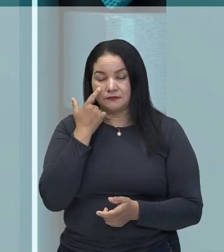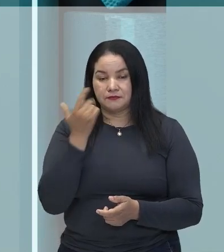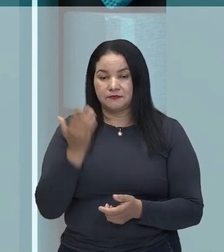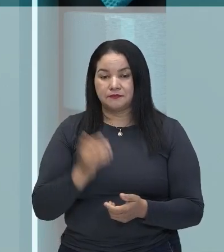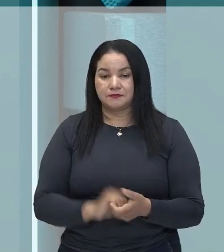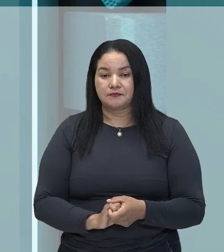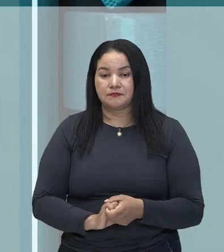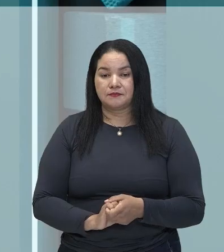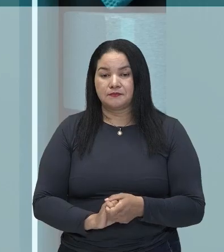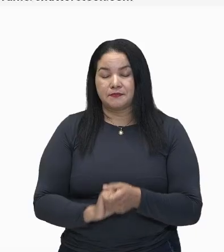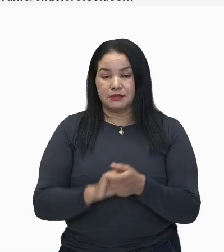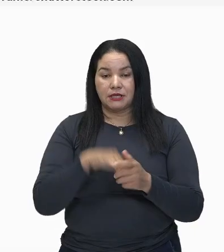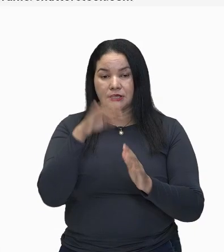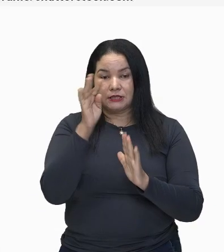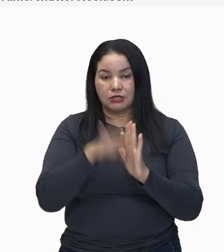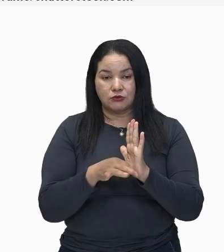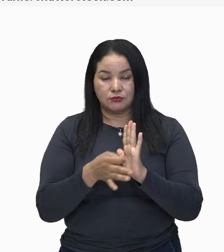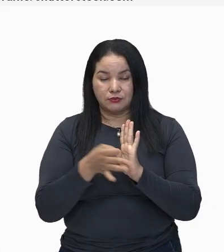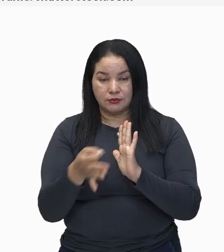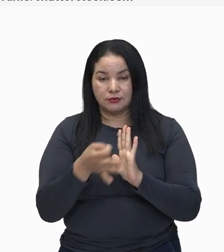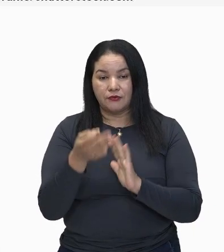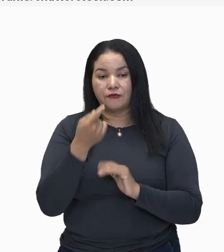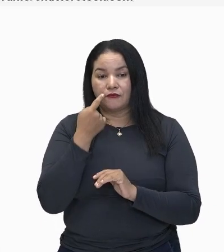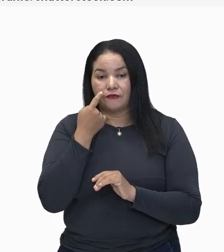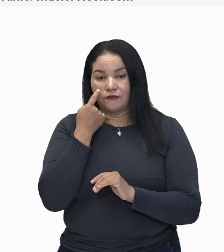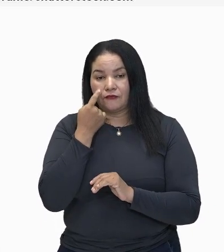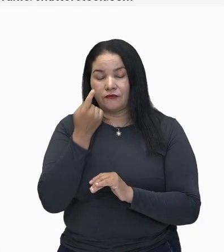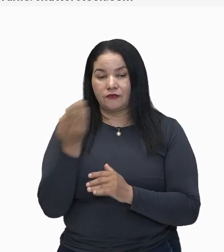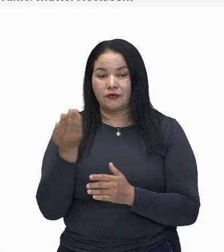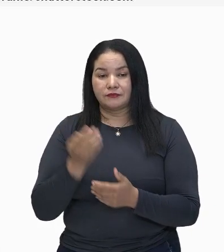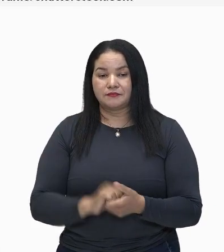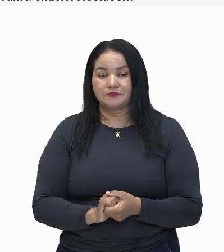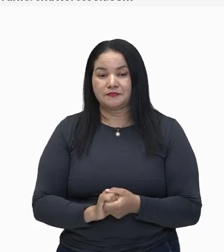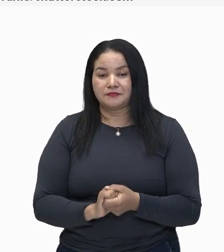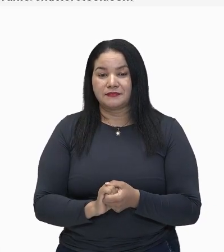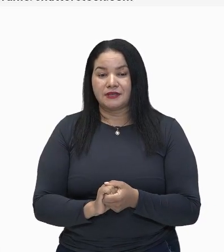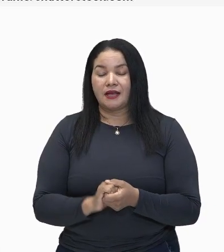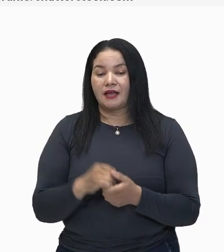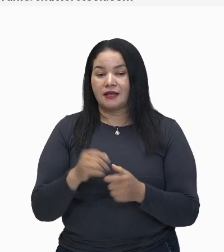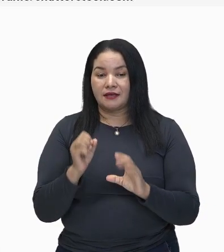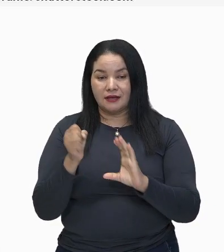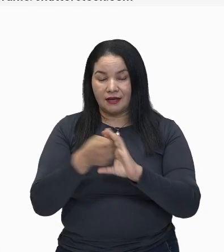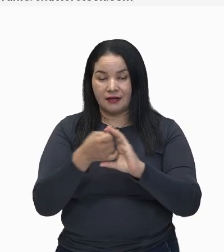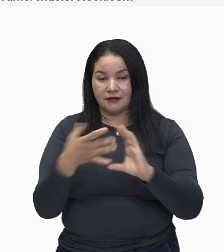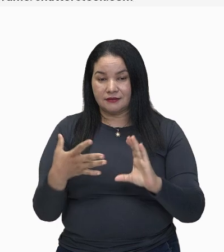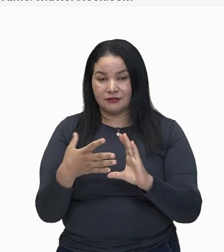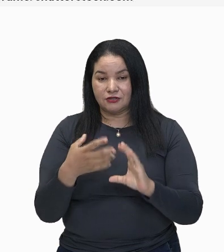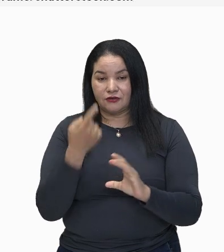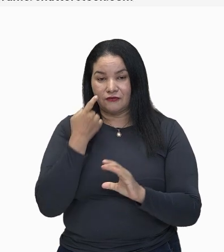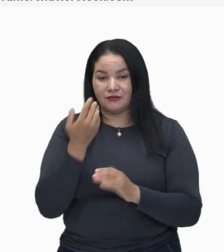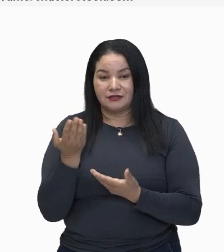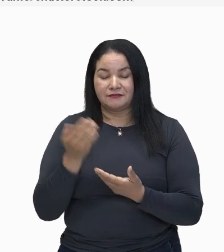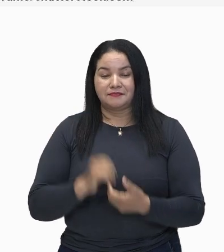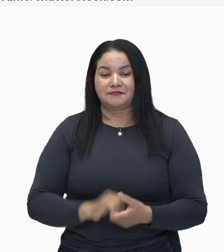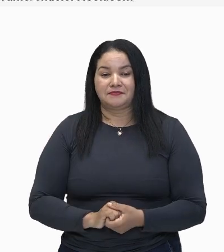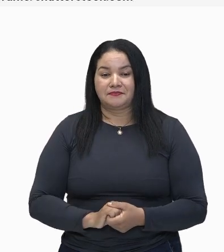resenha, vamos analisar? Vamos lá, ver se ele vai compor essas características. Muito bem, então temos